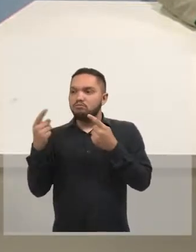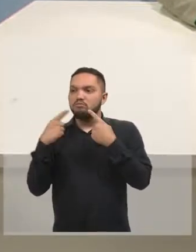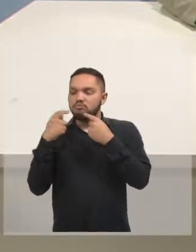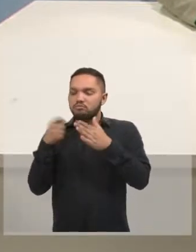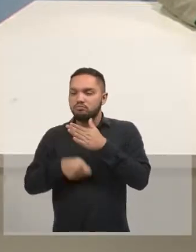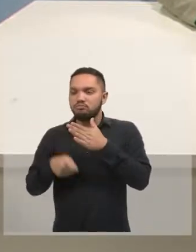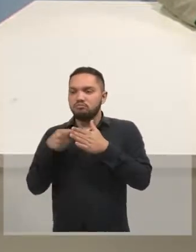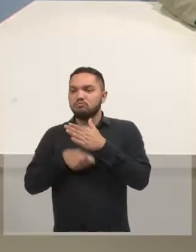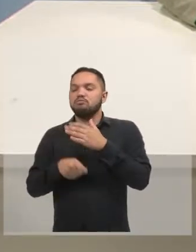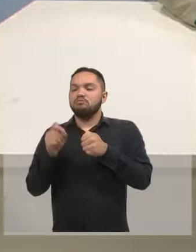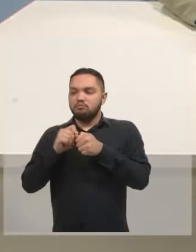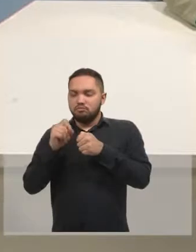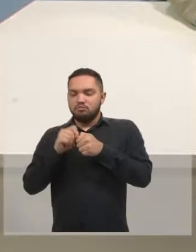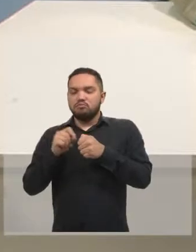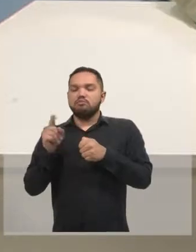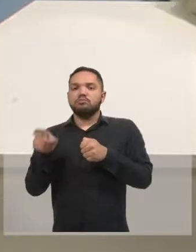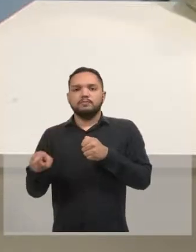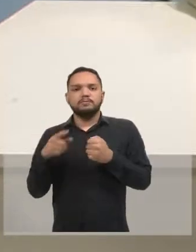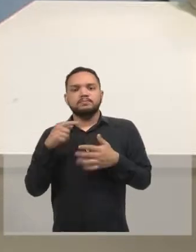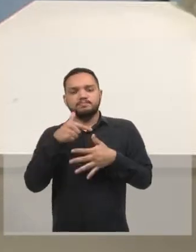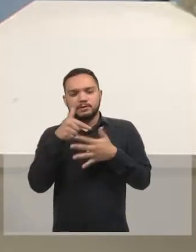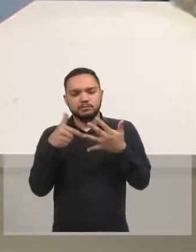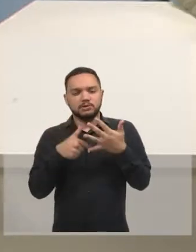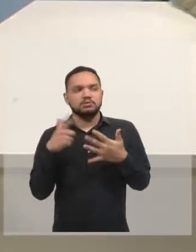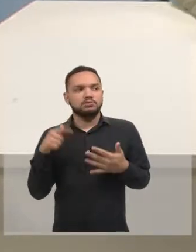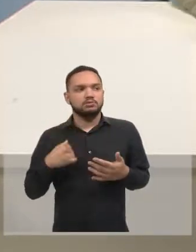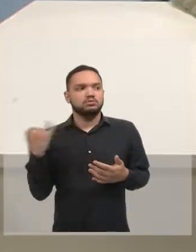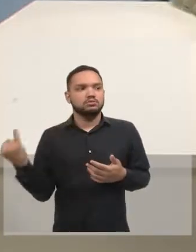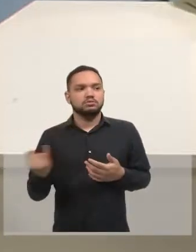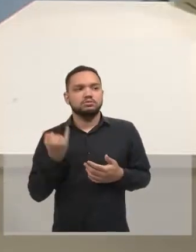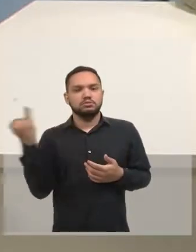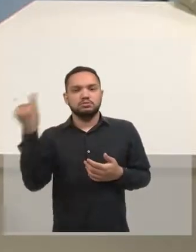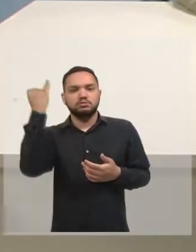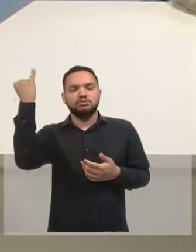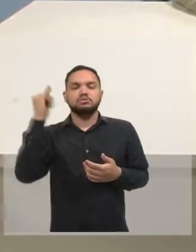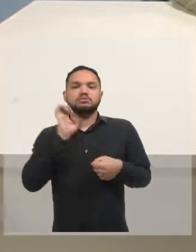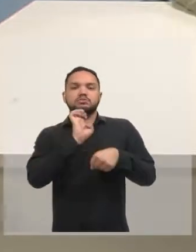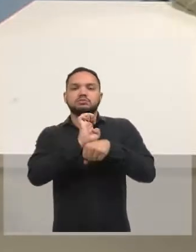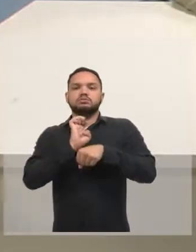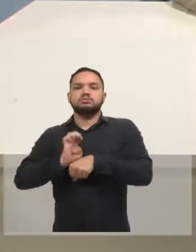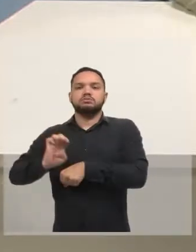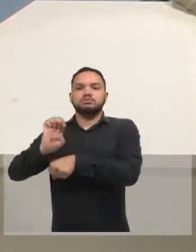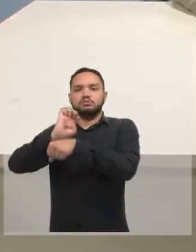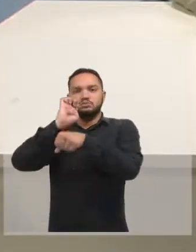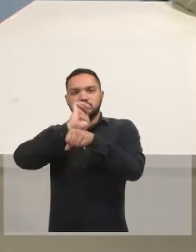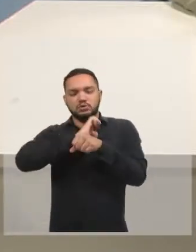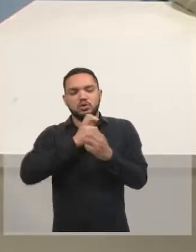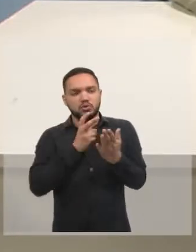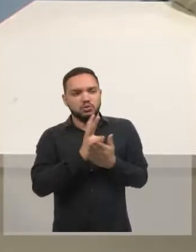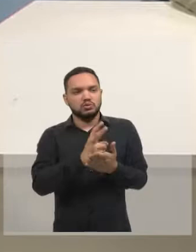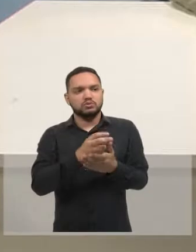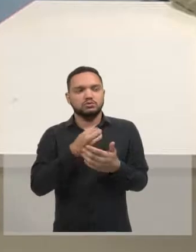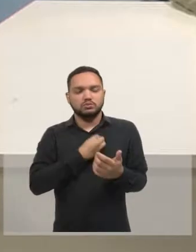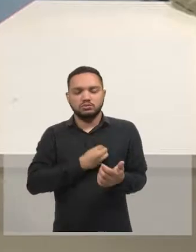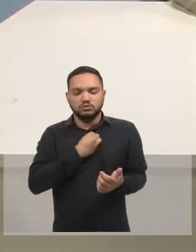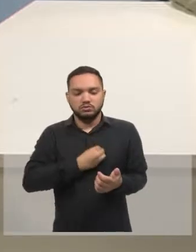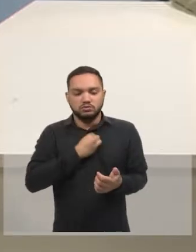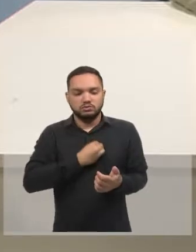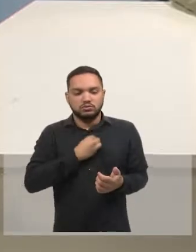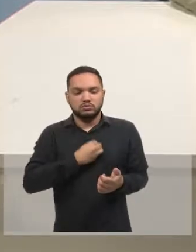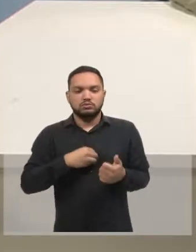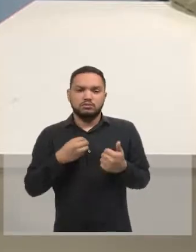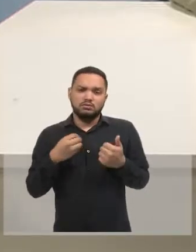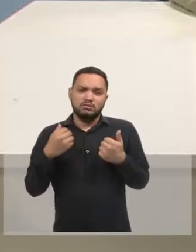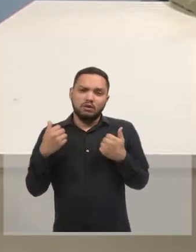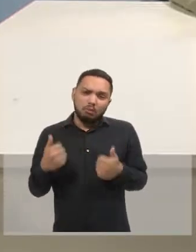governadores fizeram e que são importantes para que os estados possam sobreviver não vou